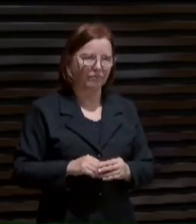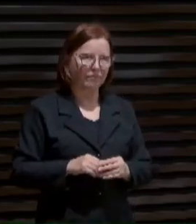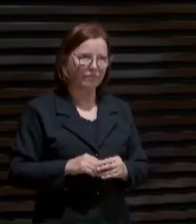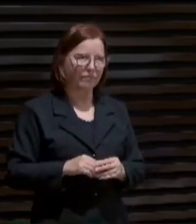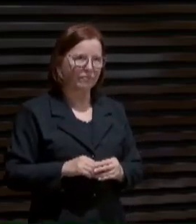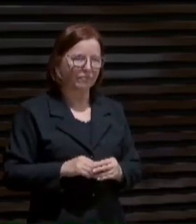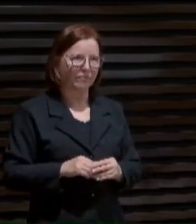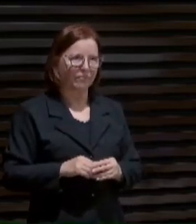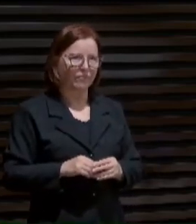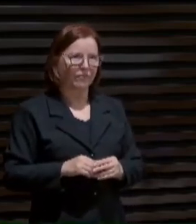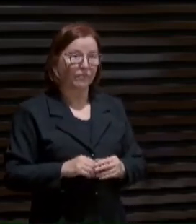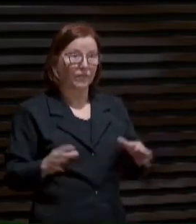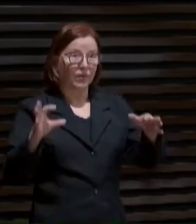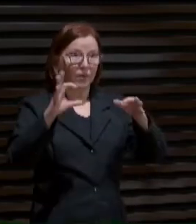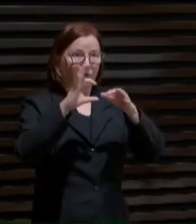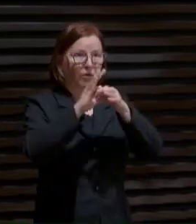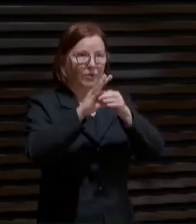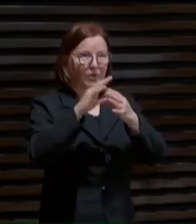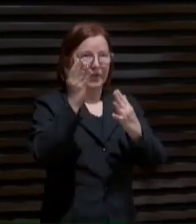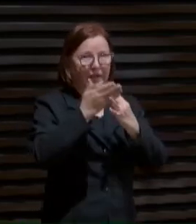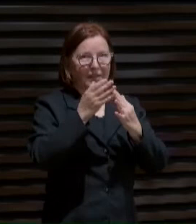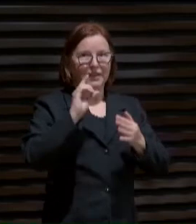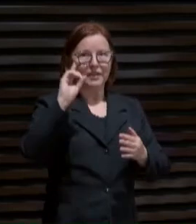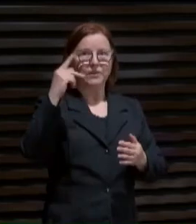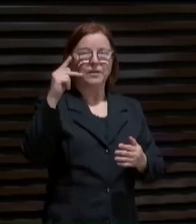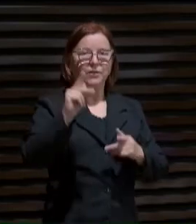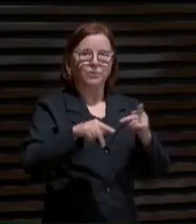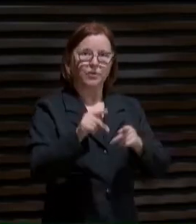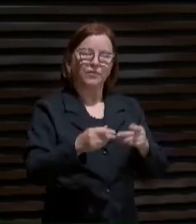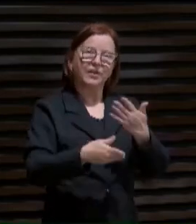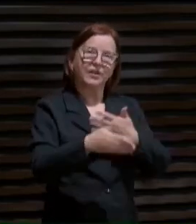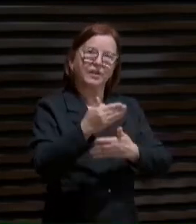entre Deus e o seu povo por meio de Jesus Cristo